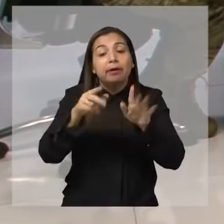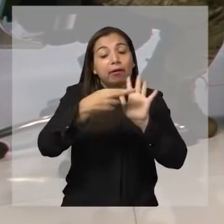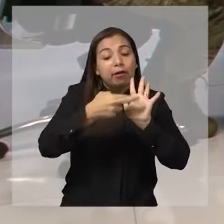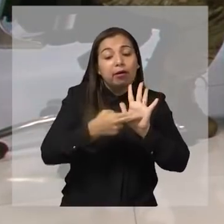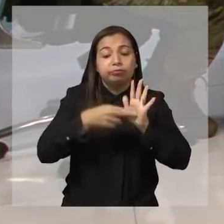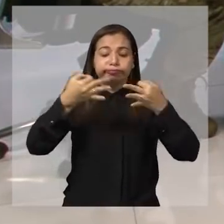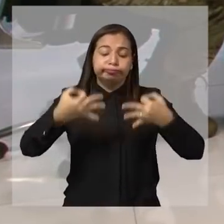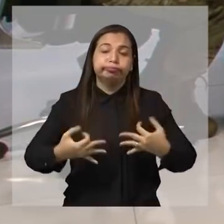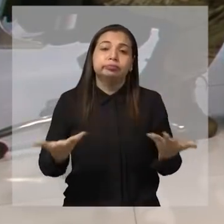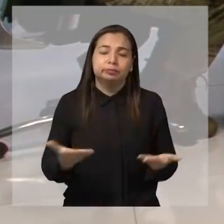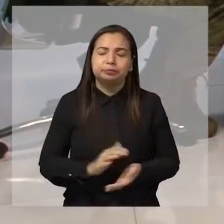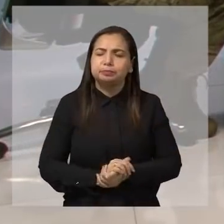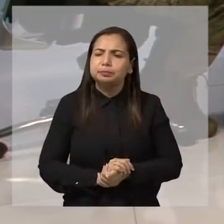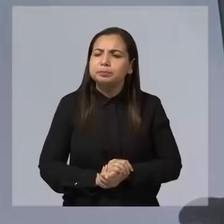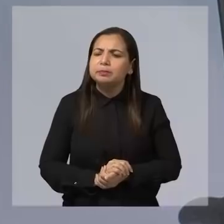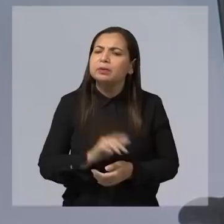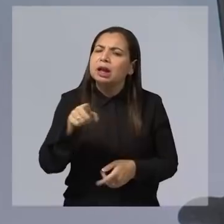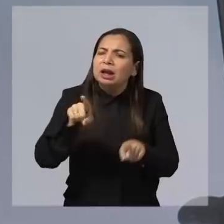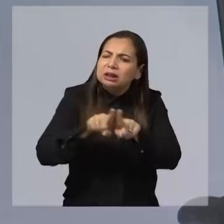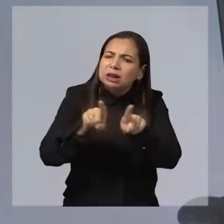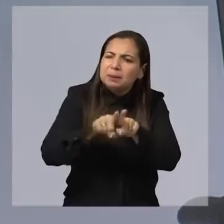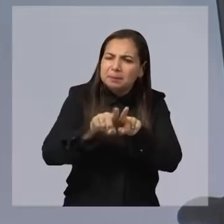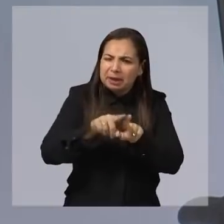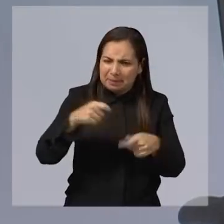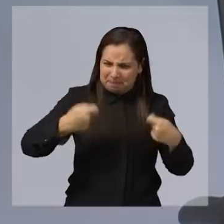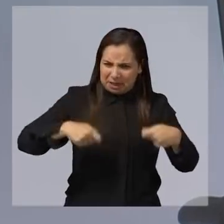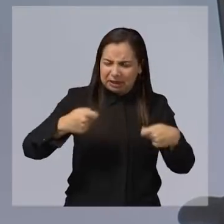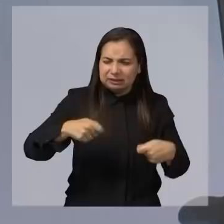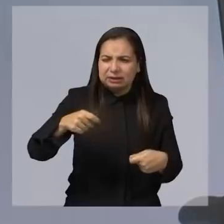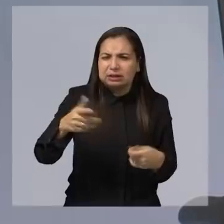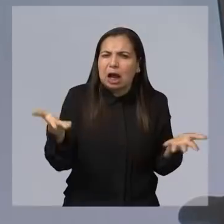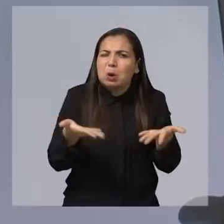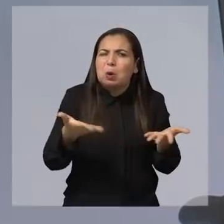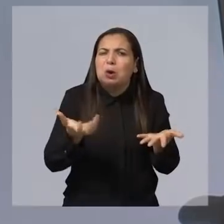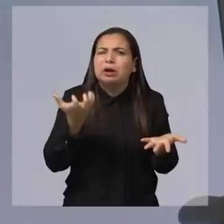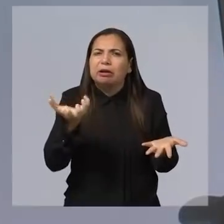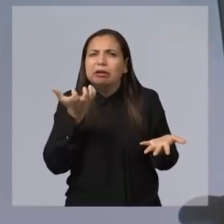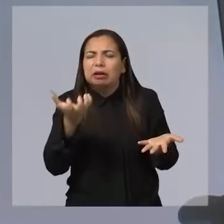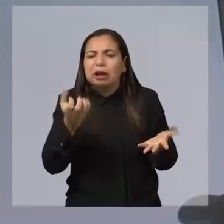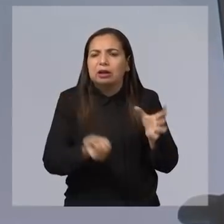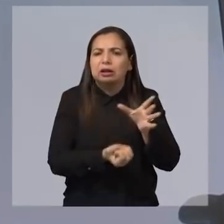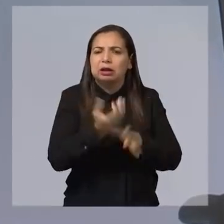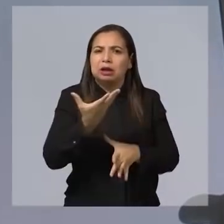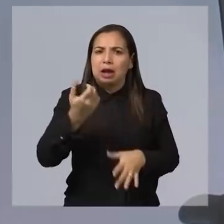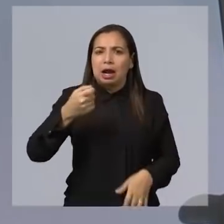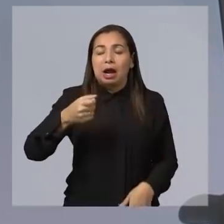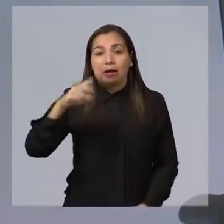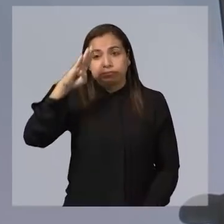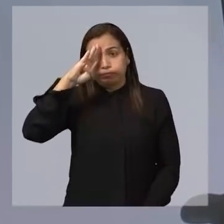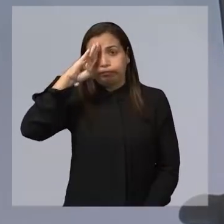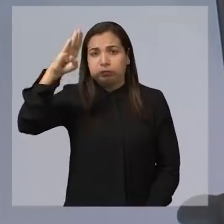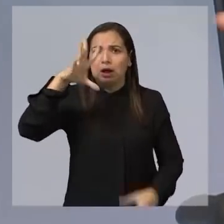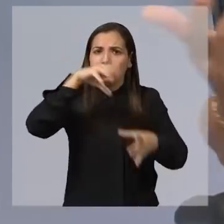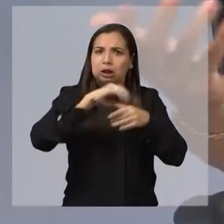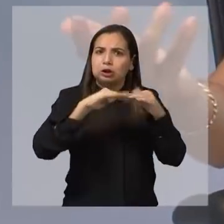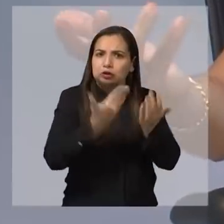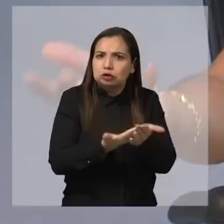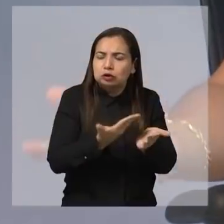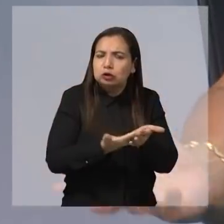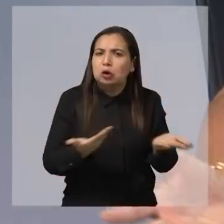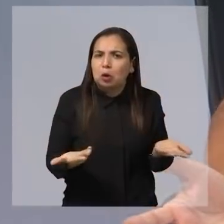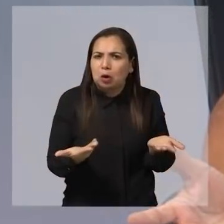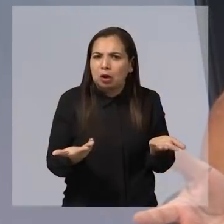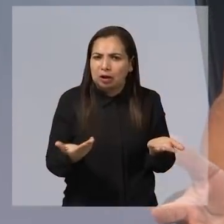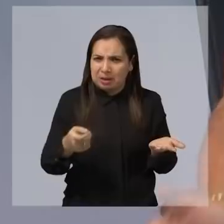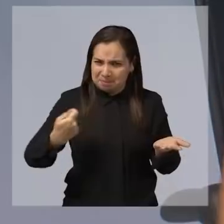militarizar as escolas, não sei, o senhor acha que é bom? Eu acho excelente, eu adianto logo. Professor, se a gente tivesse disciplina, né, porque eu lembro da minha época eu tinha